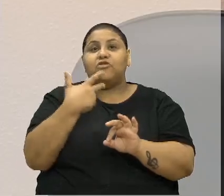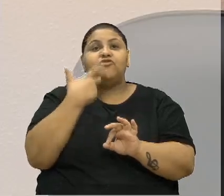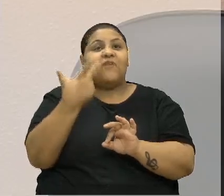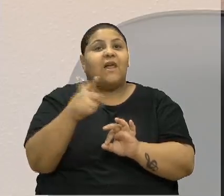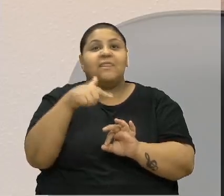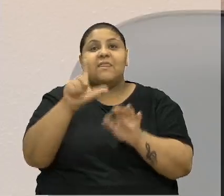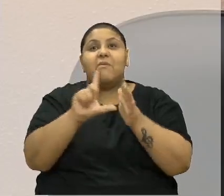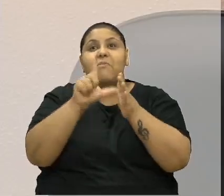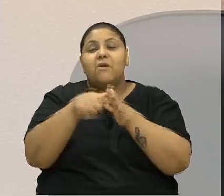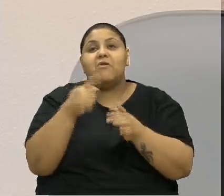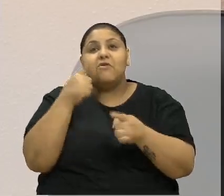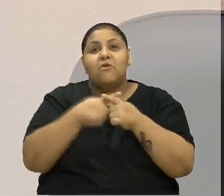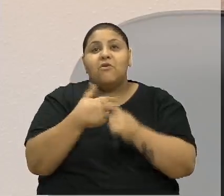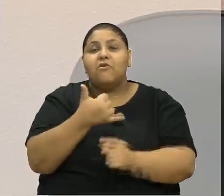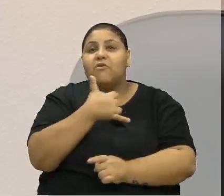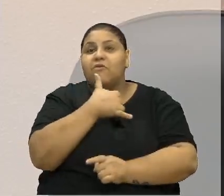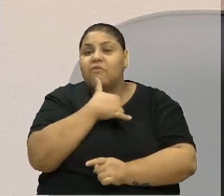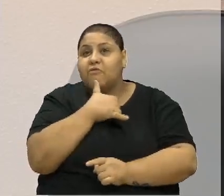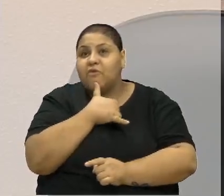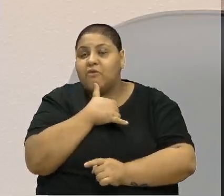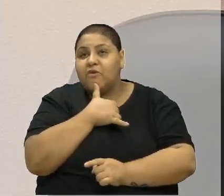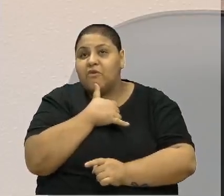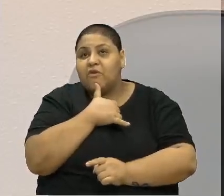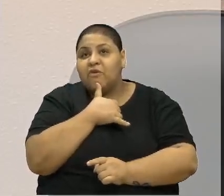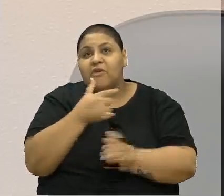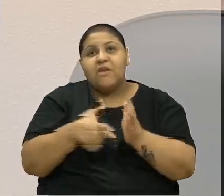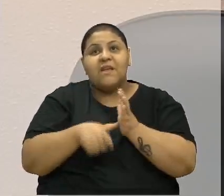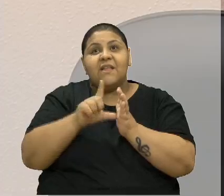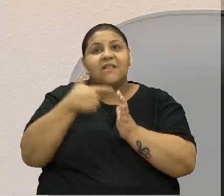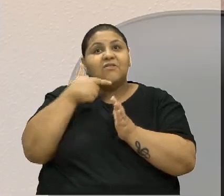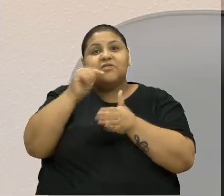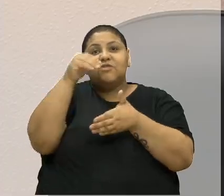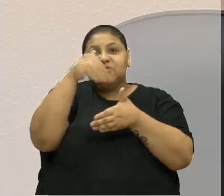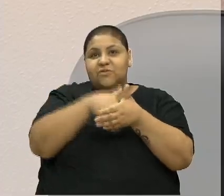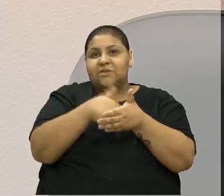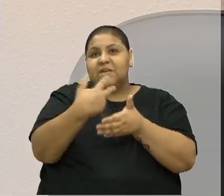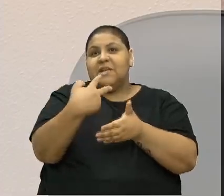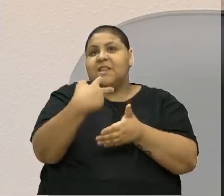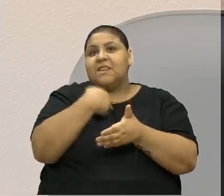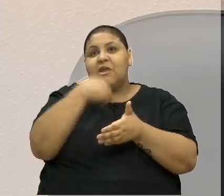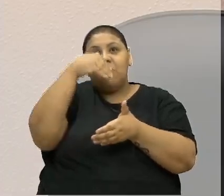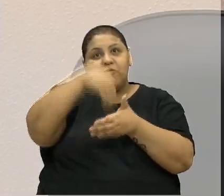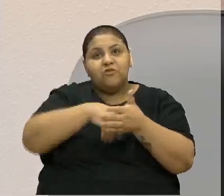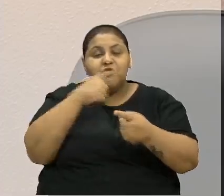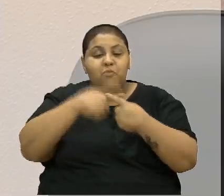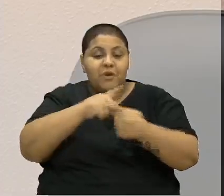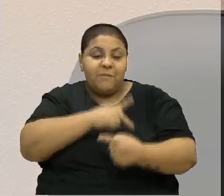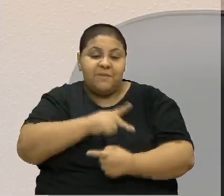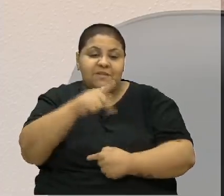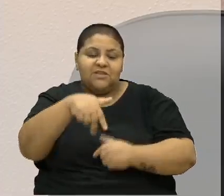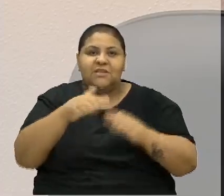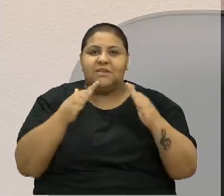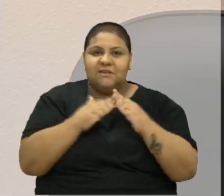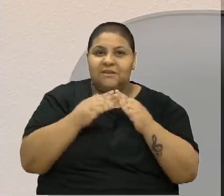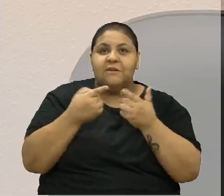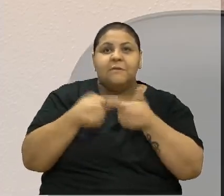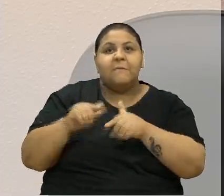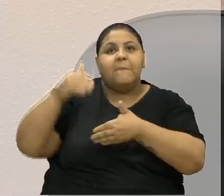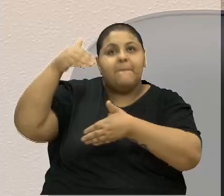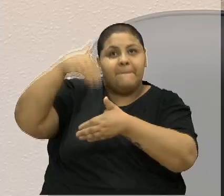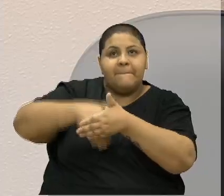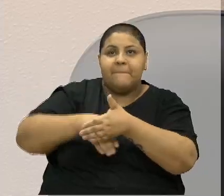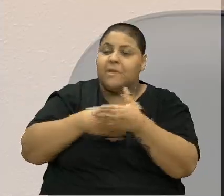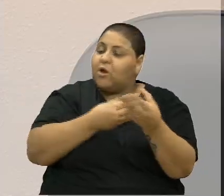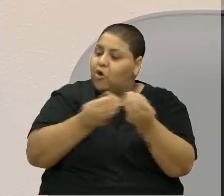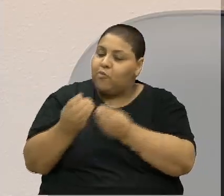de voto, porque, infelizmente, como disse o colega anteriormente, eu não consigo votar. Não posso votar por ser presidente dessa casa. Mas votaria com